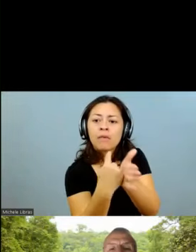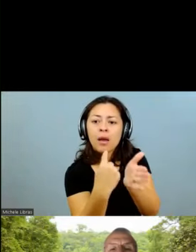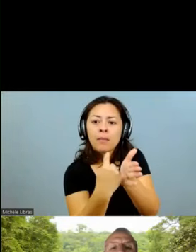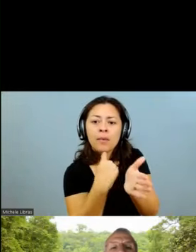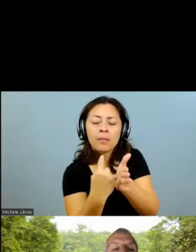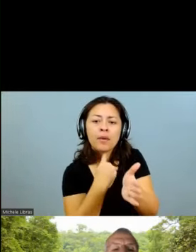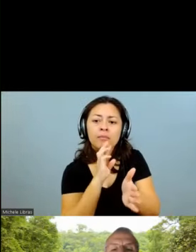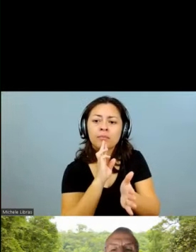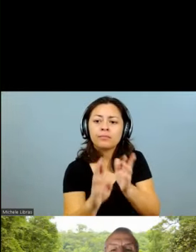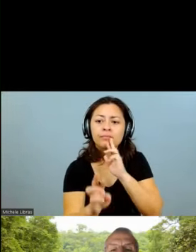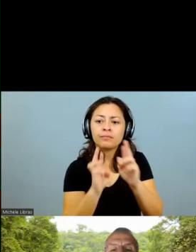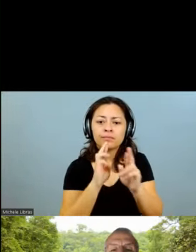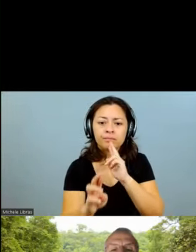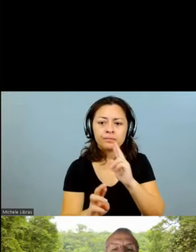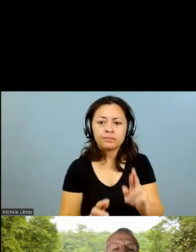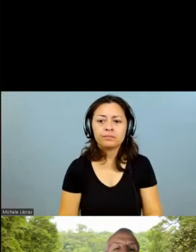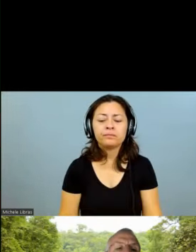e